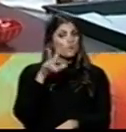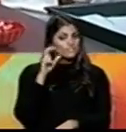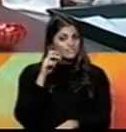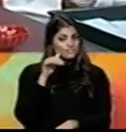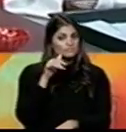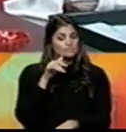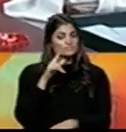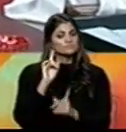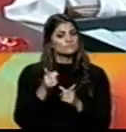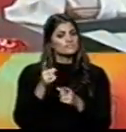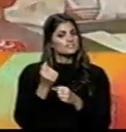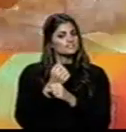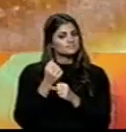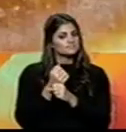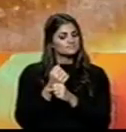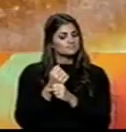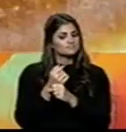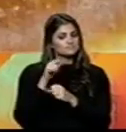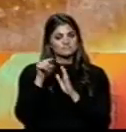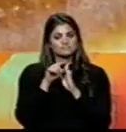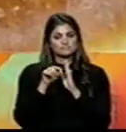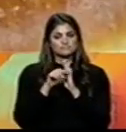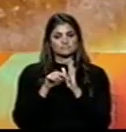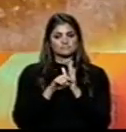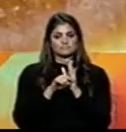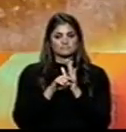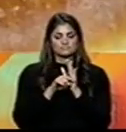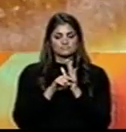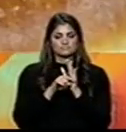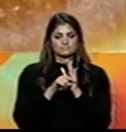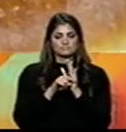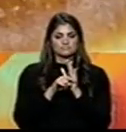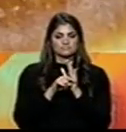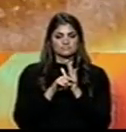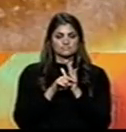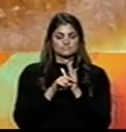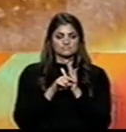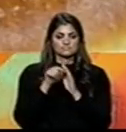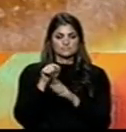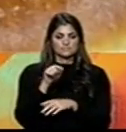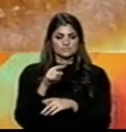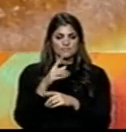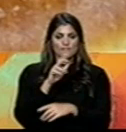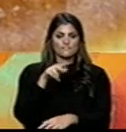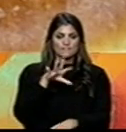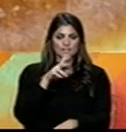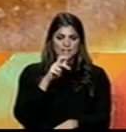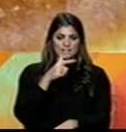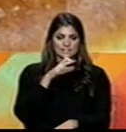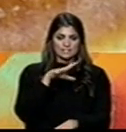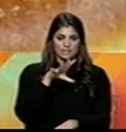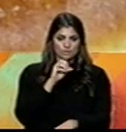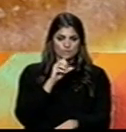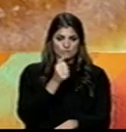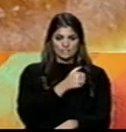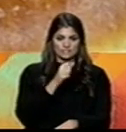Pôr as mãos na massa. A lista de ingredientes é composta por estes elementos que aqui temos. Farinha